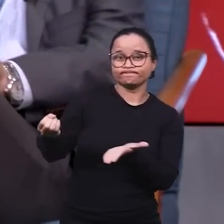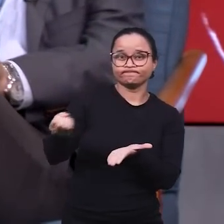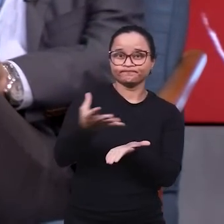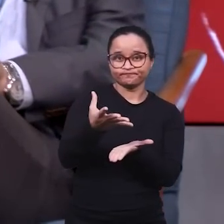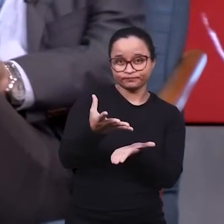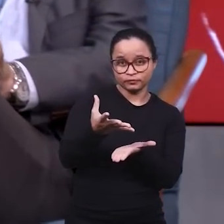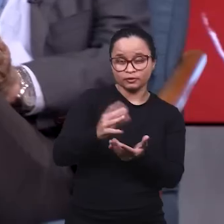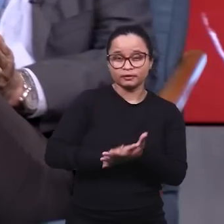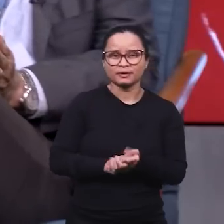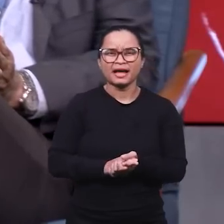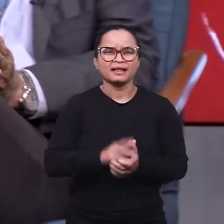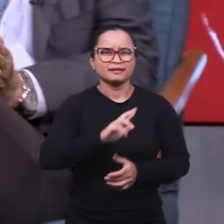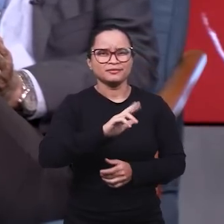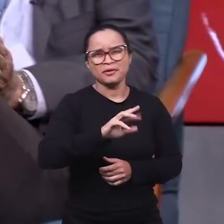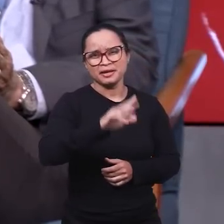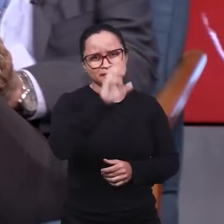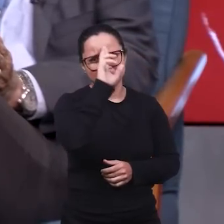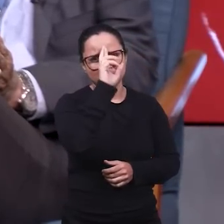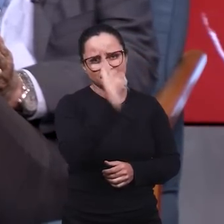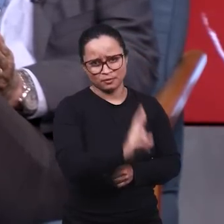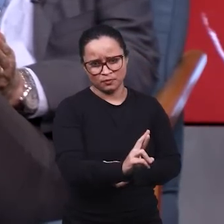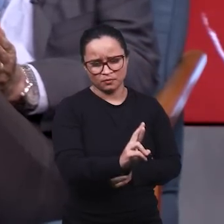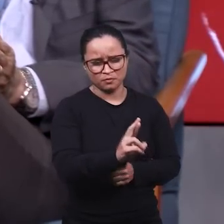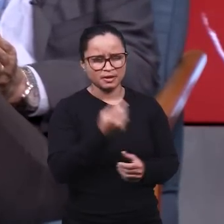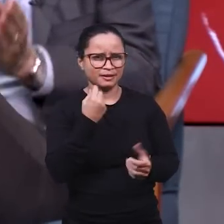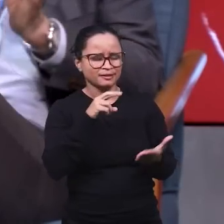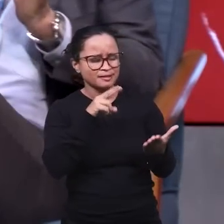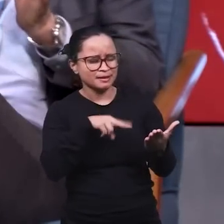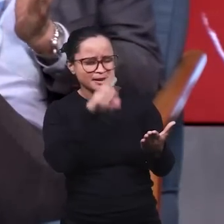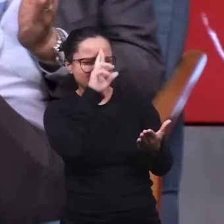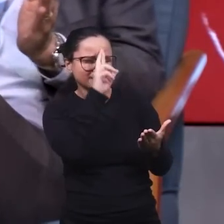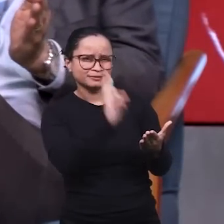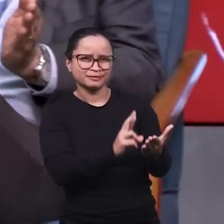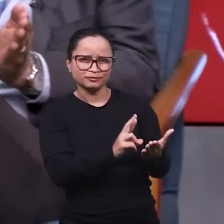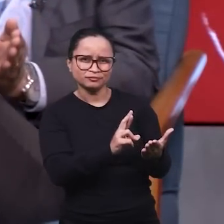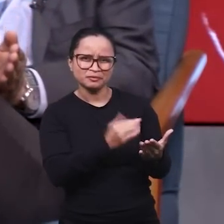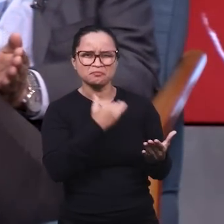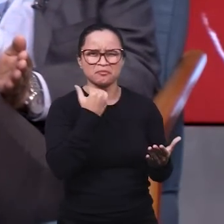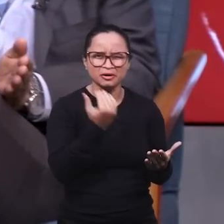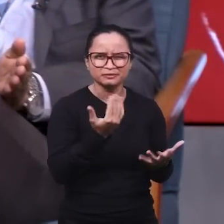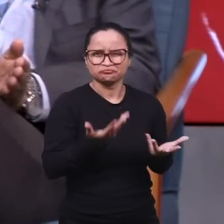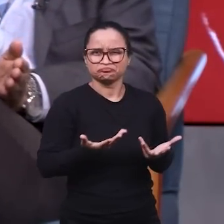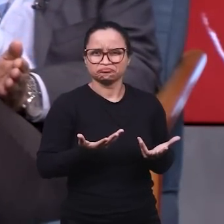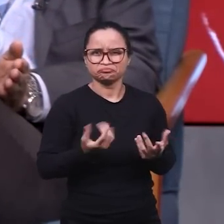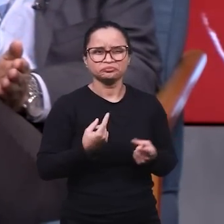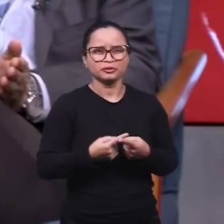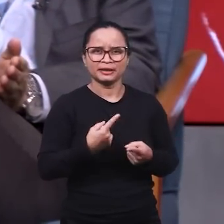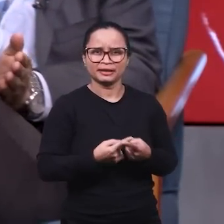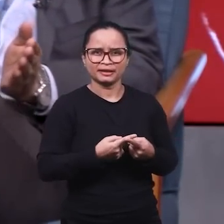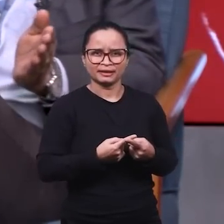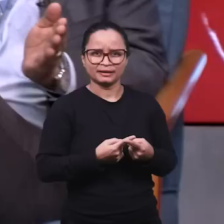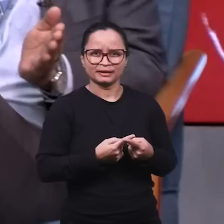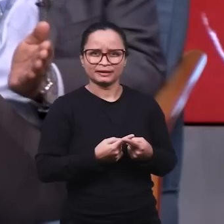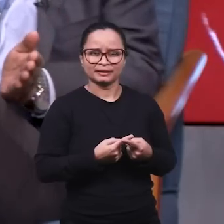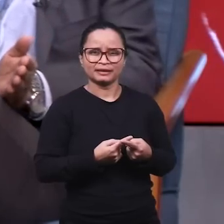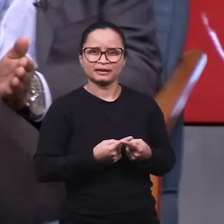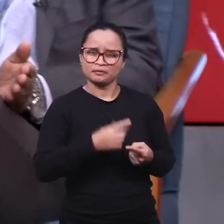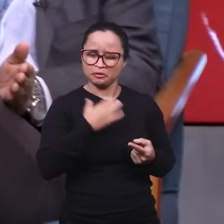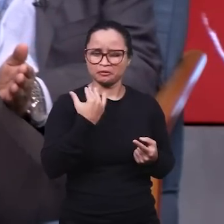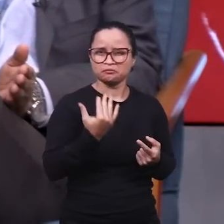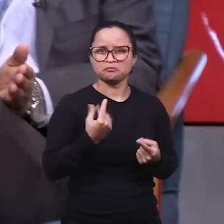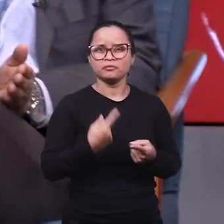letra, porque a letra mata. Então vamos lá. Por que a letra mata? Porque